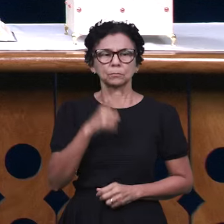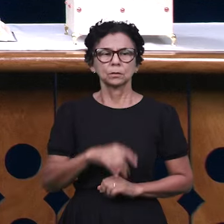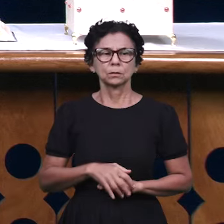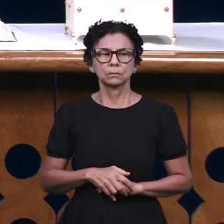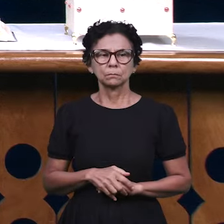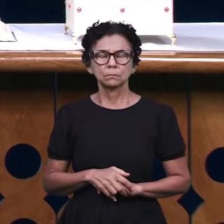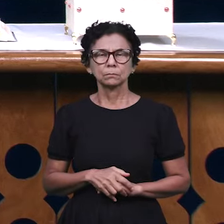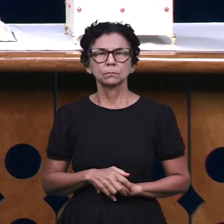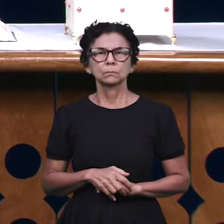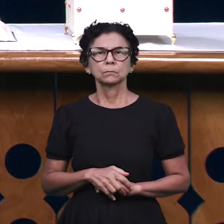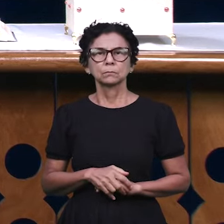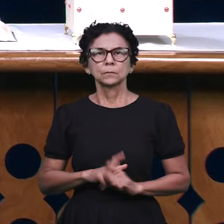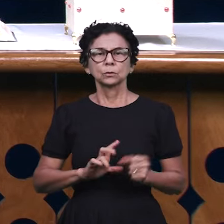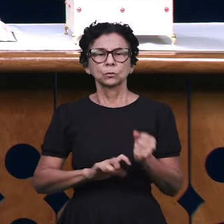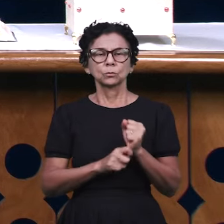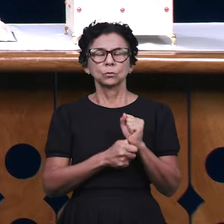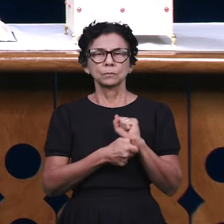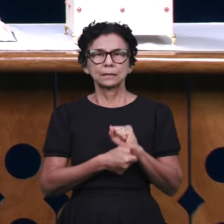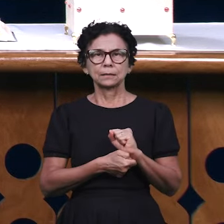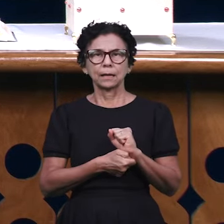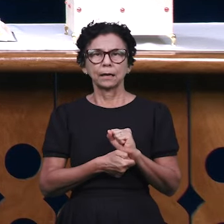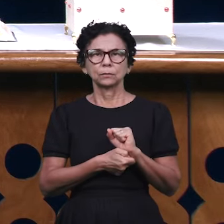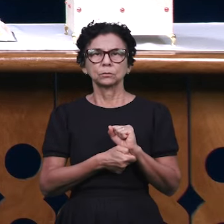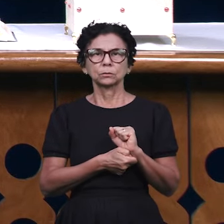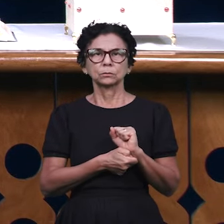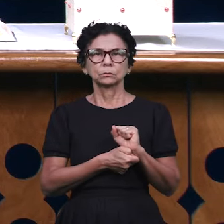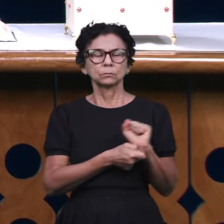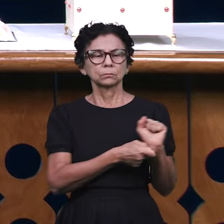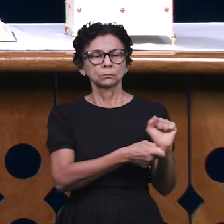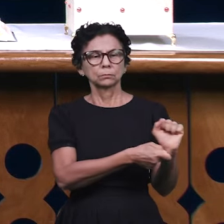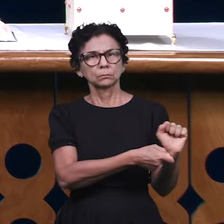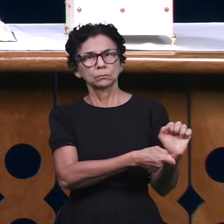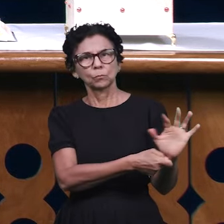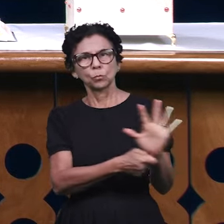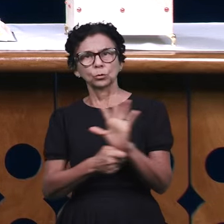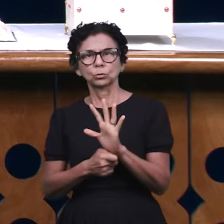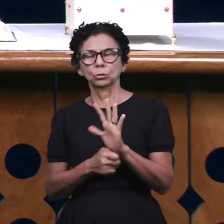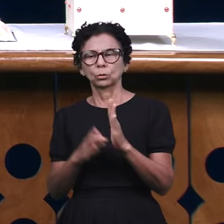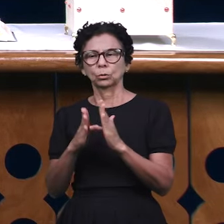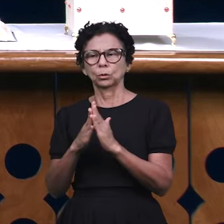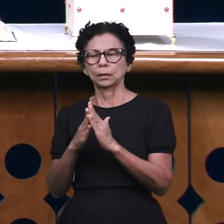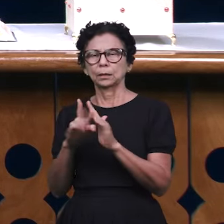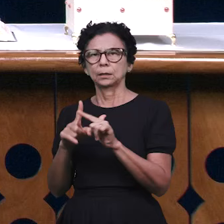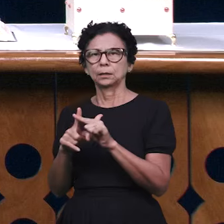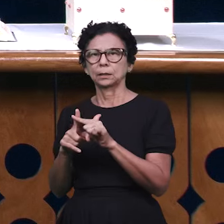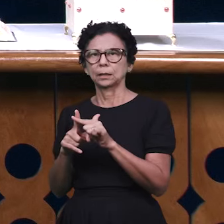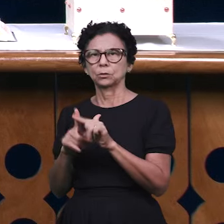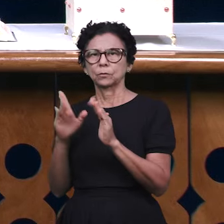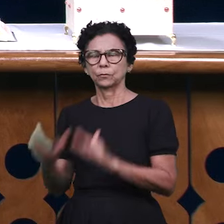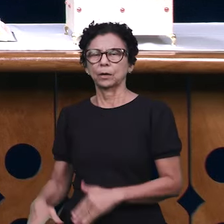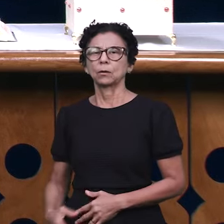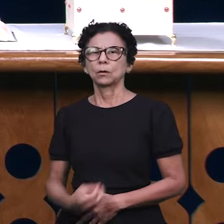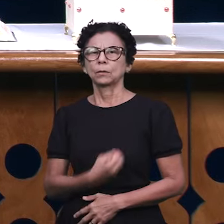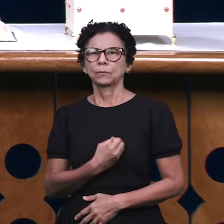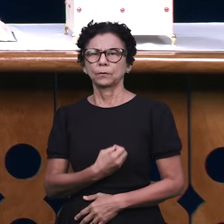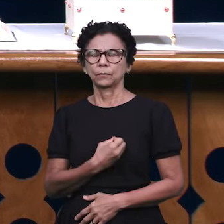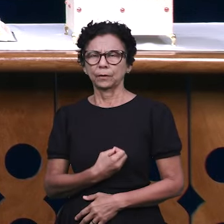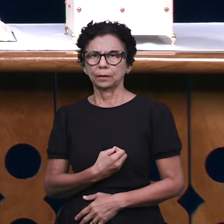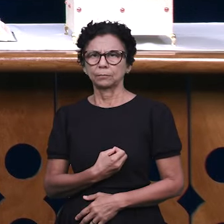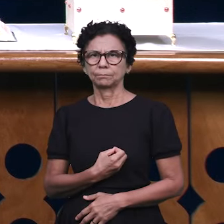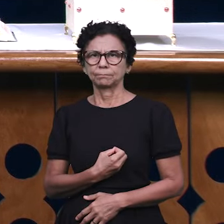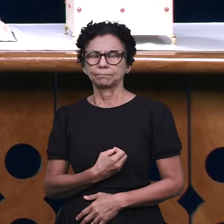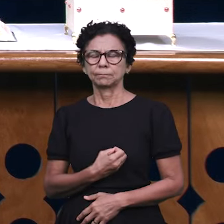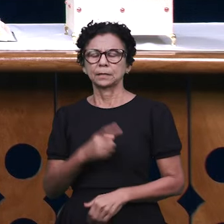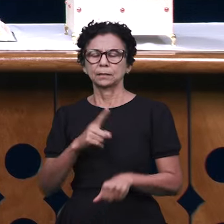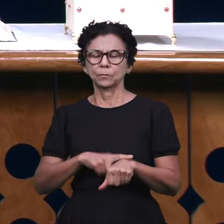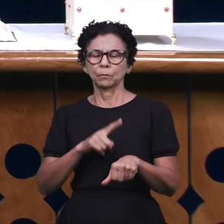que estava selado está sendo colocado à disposição da igreja para que ela possa sobreviver nessa última